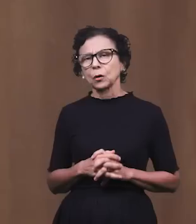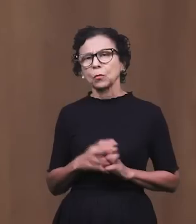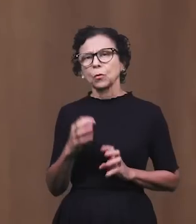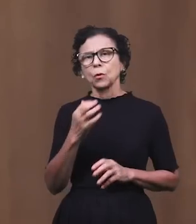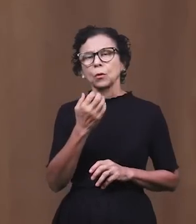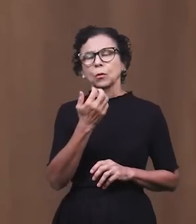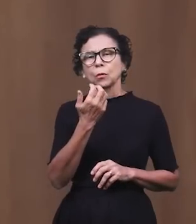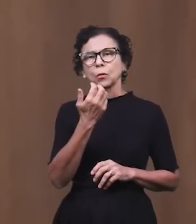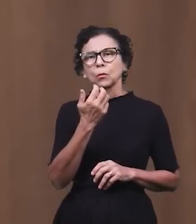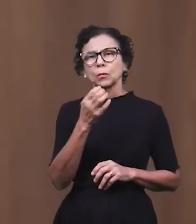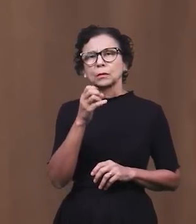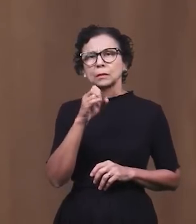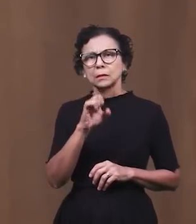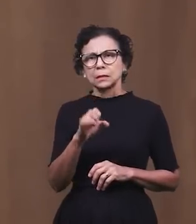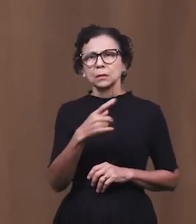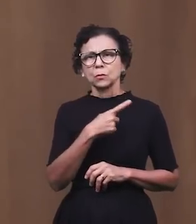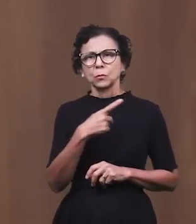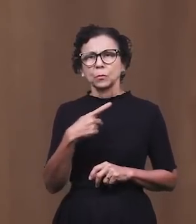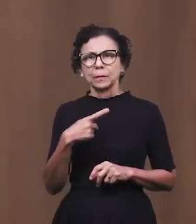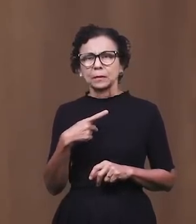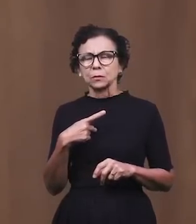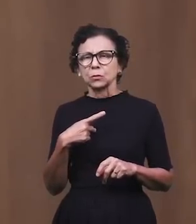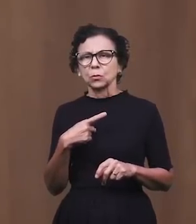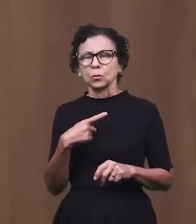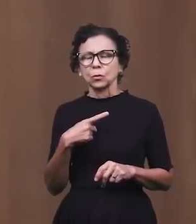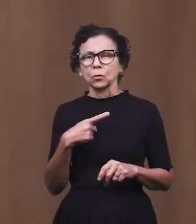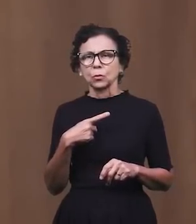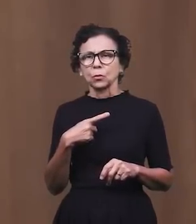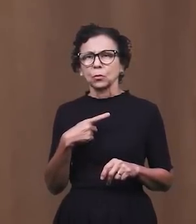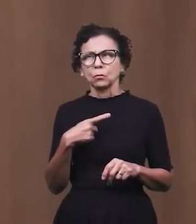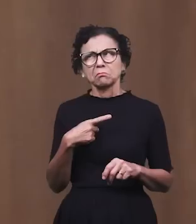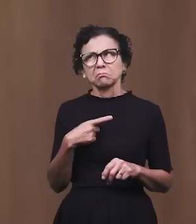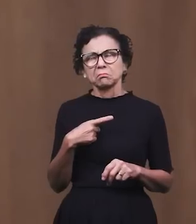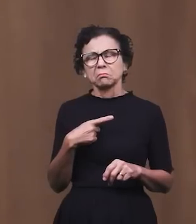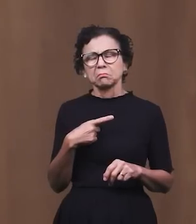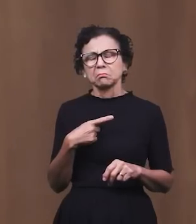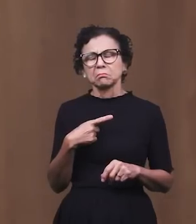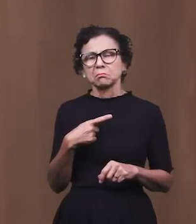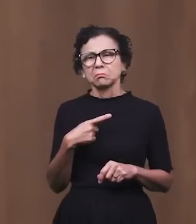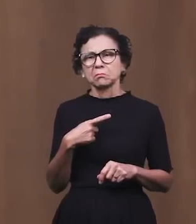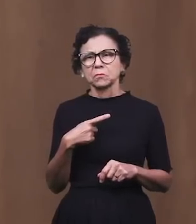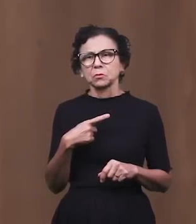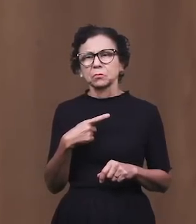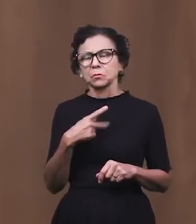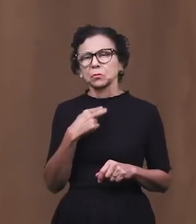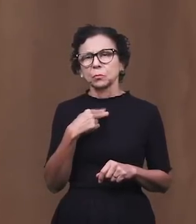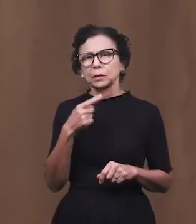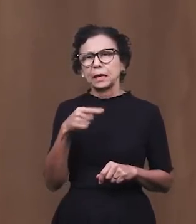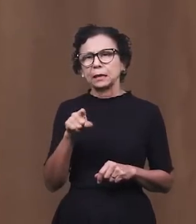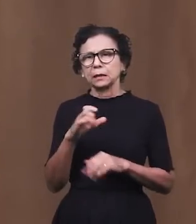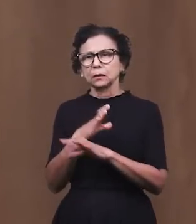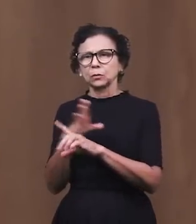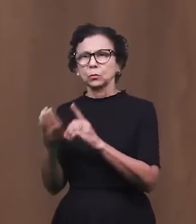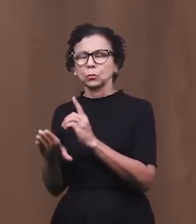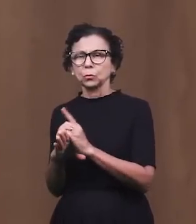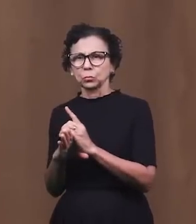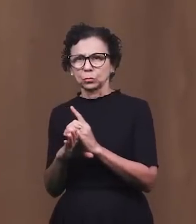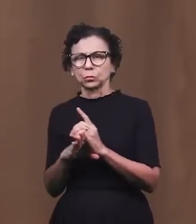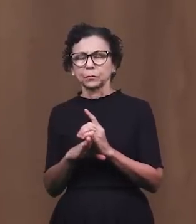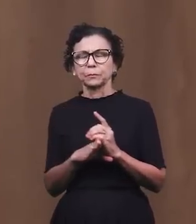ele só pode pregar se o pastor não estiver lá? A pergunta foi essa. Não. Olha, eu por exemplo,